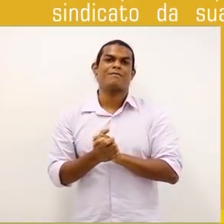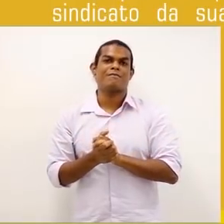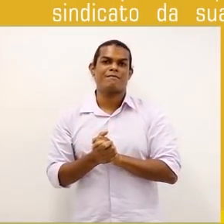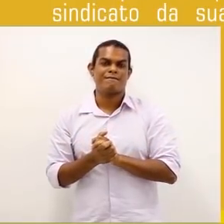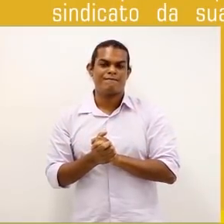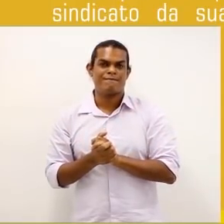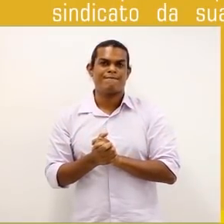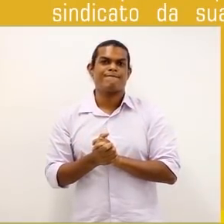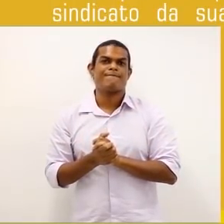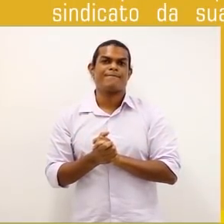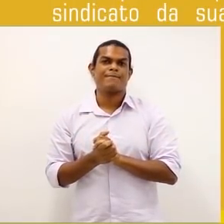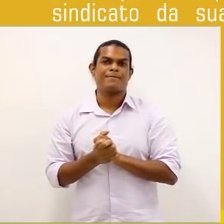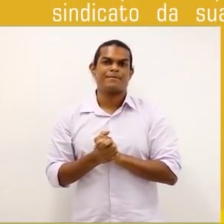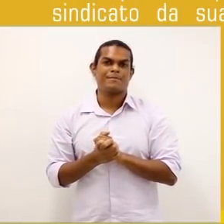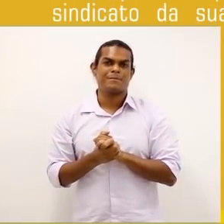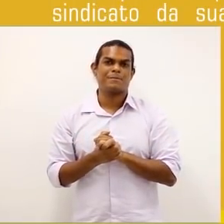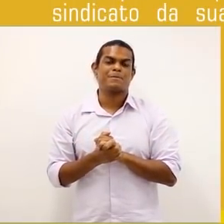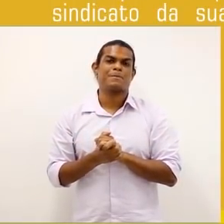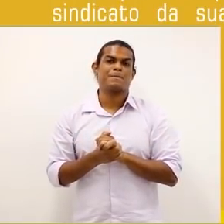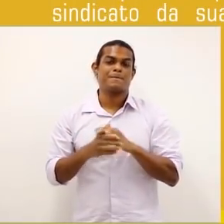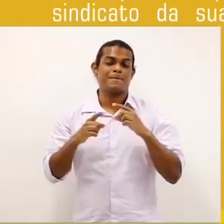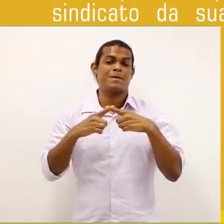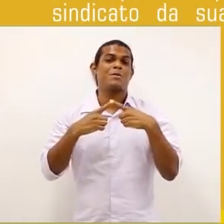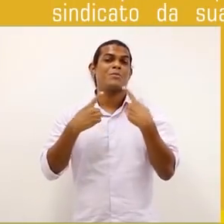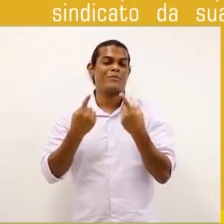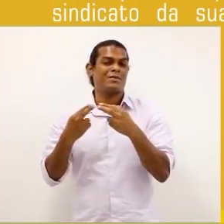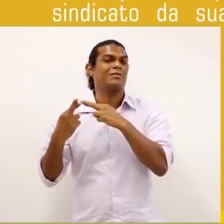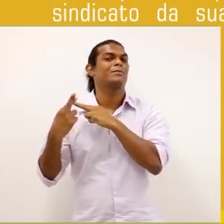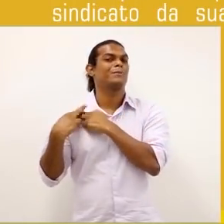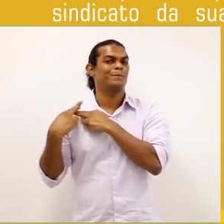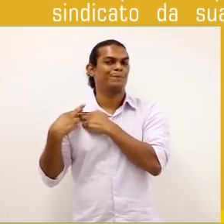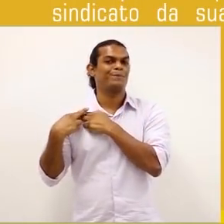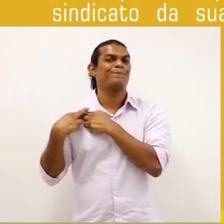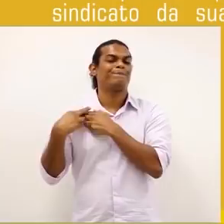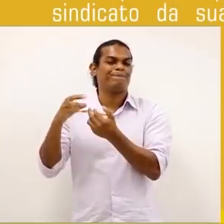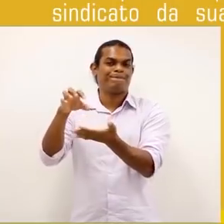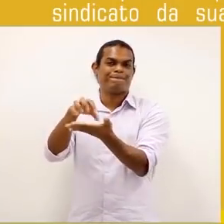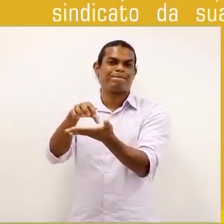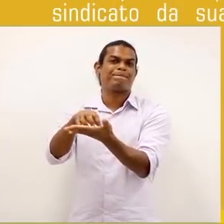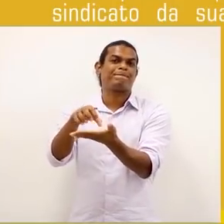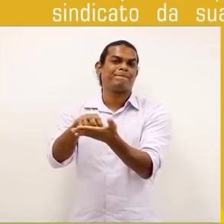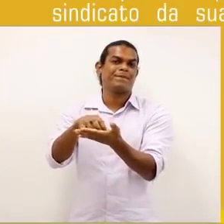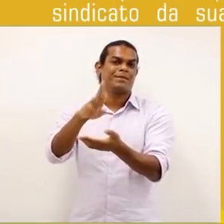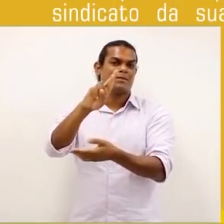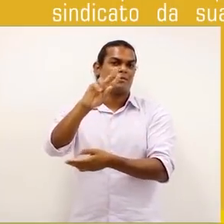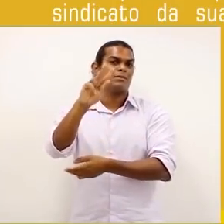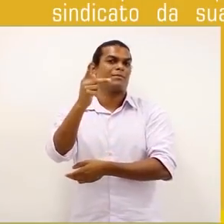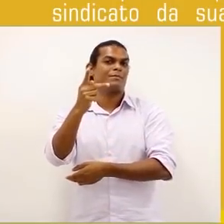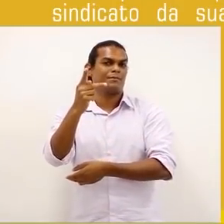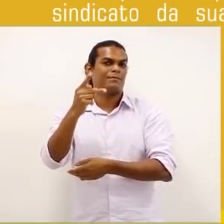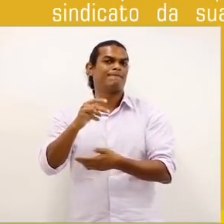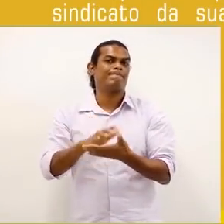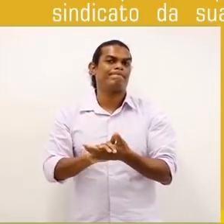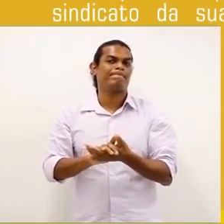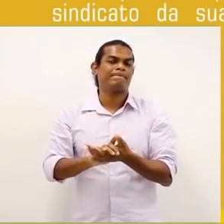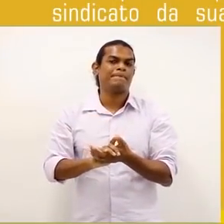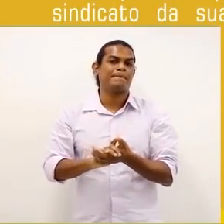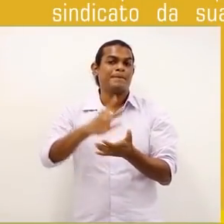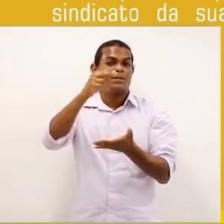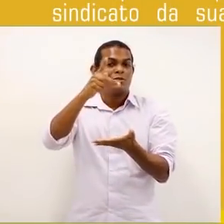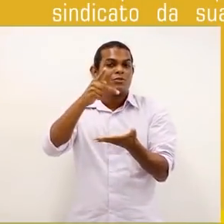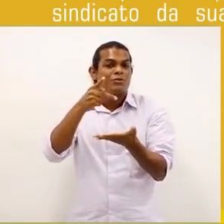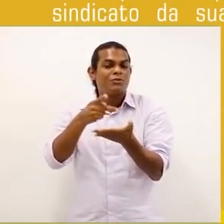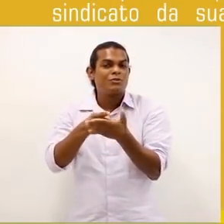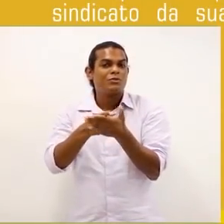por responsabilidade do pessoal da área de segurança do trabalho. Porém, é uma responsabilidade do setor de pessoal da empresa dele, recursos humanos. O acidentado ou